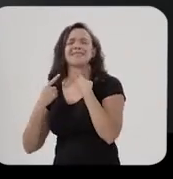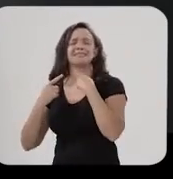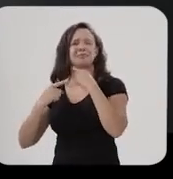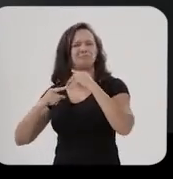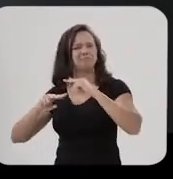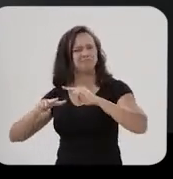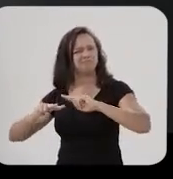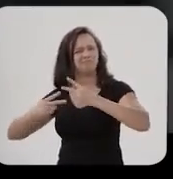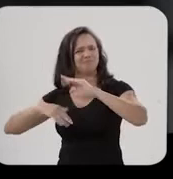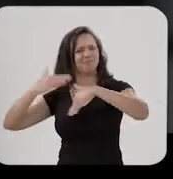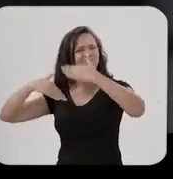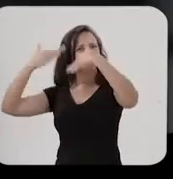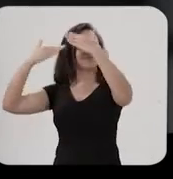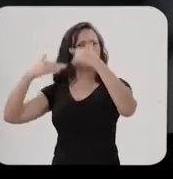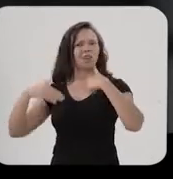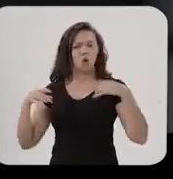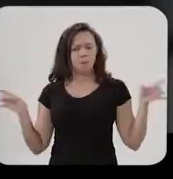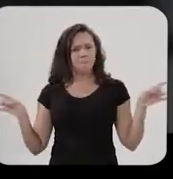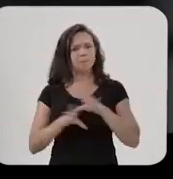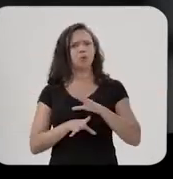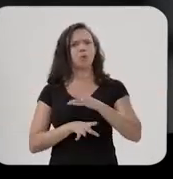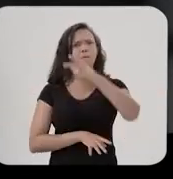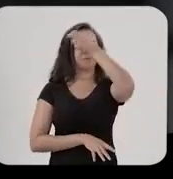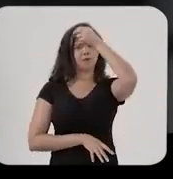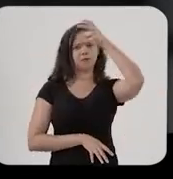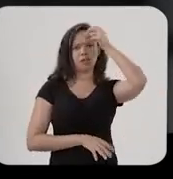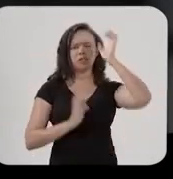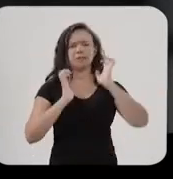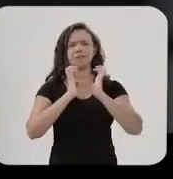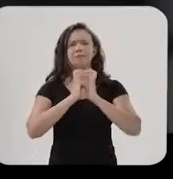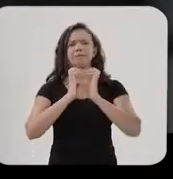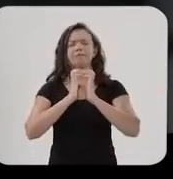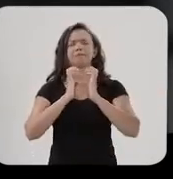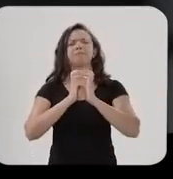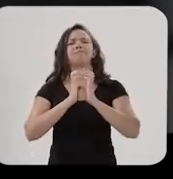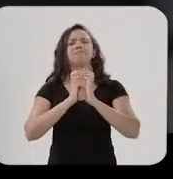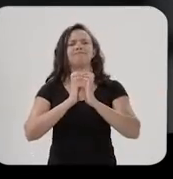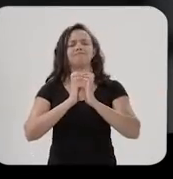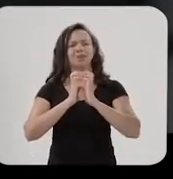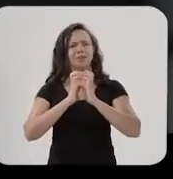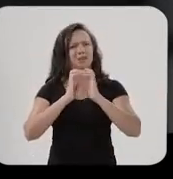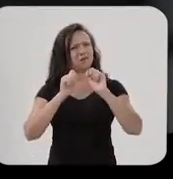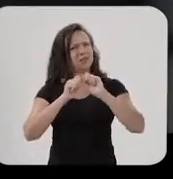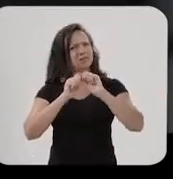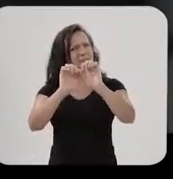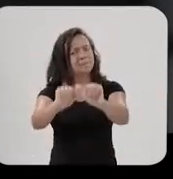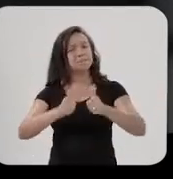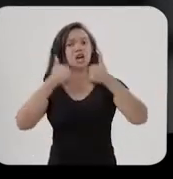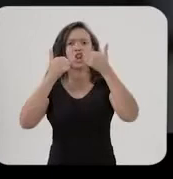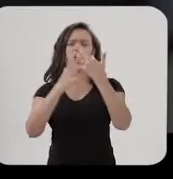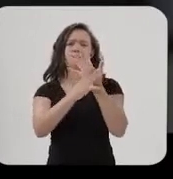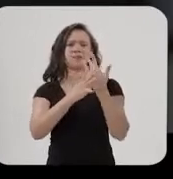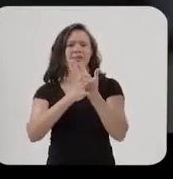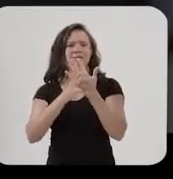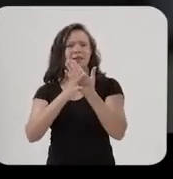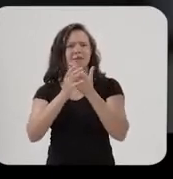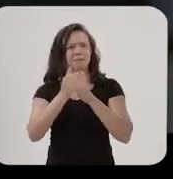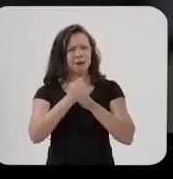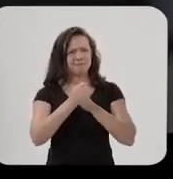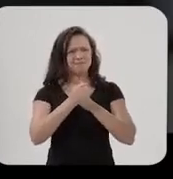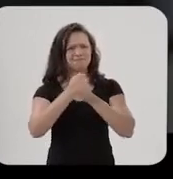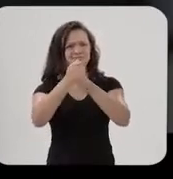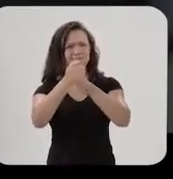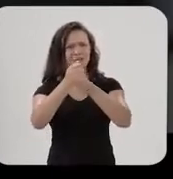de vencê-lo. Eu estou pronto para ser prefeito da cidade do Recife e para fazer o melhor para a minha cidade. Para